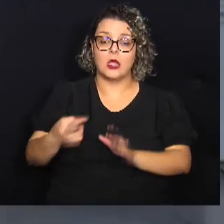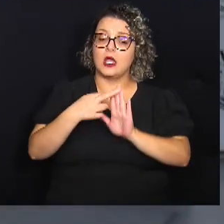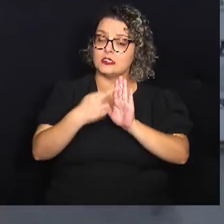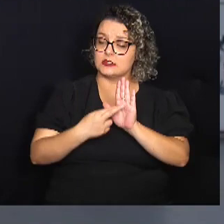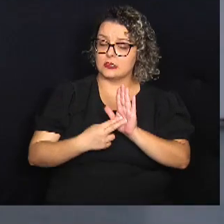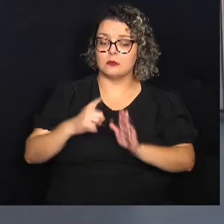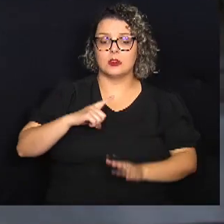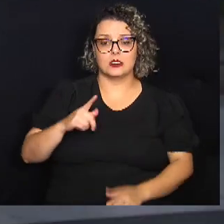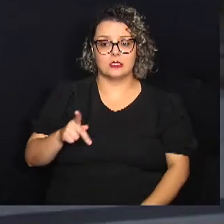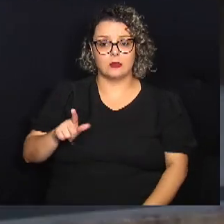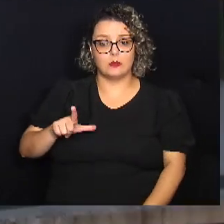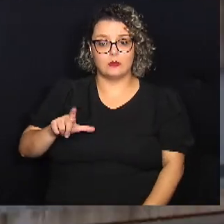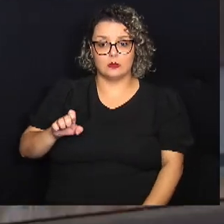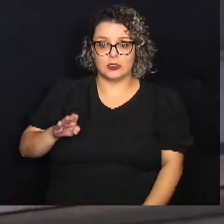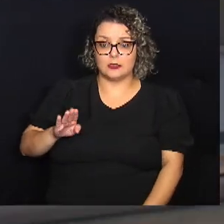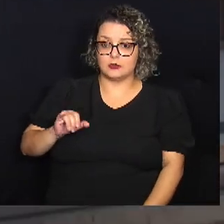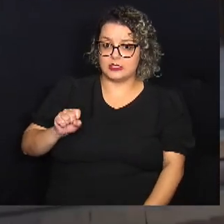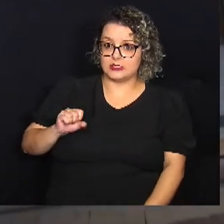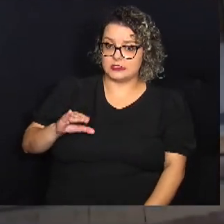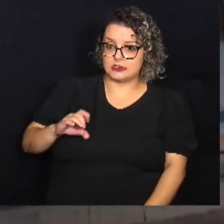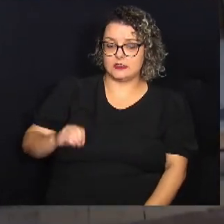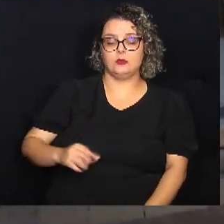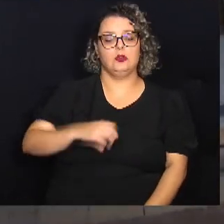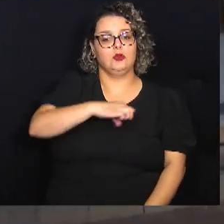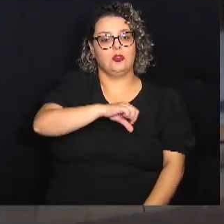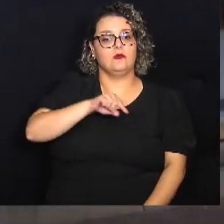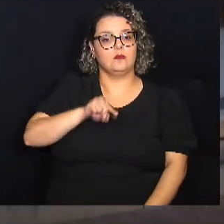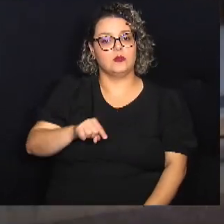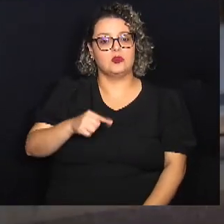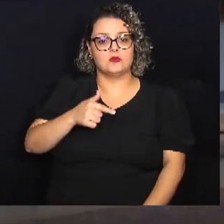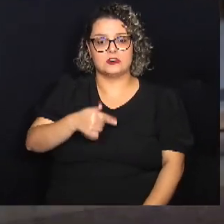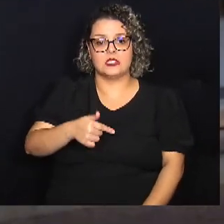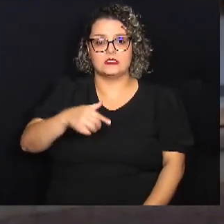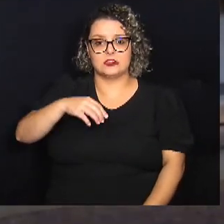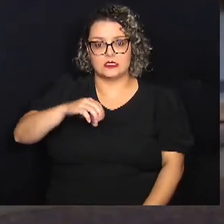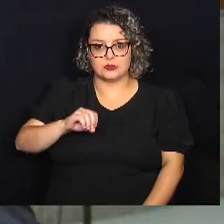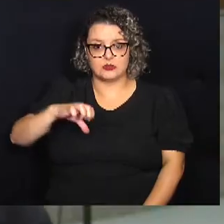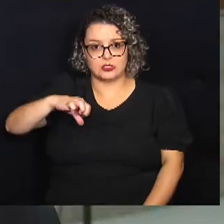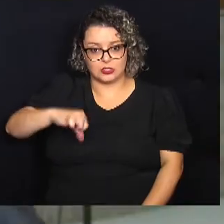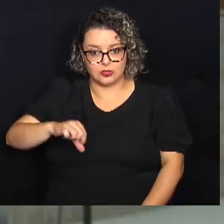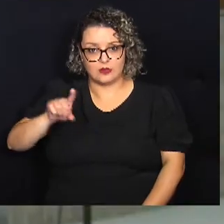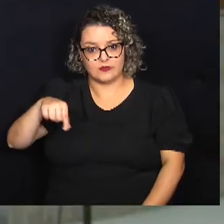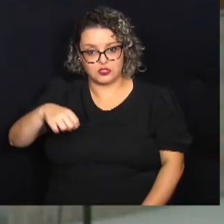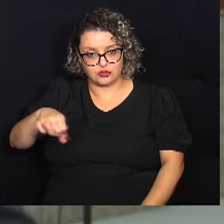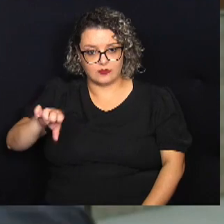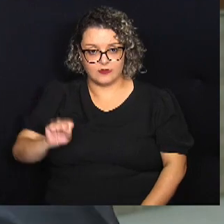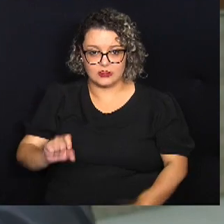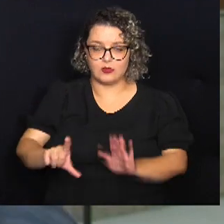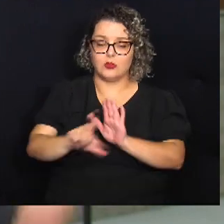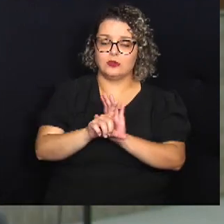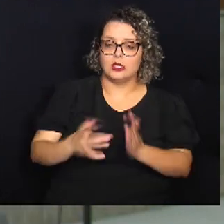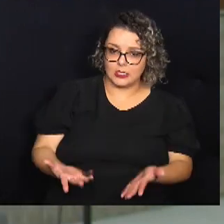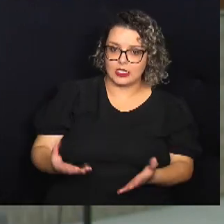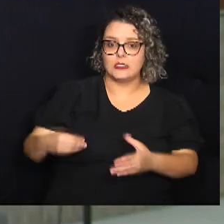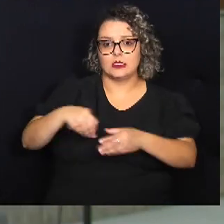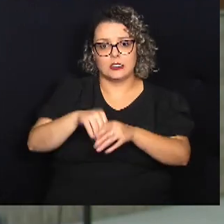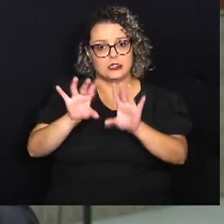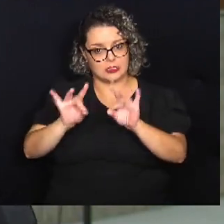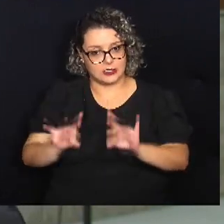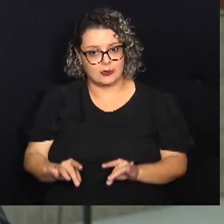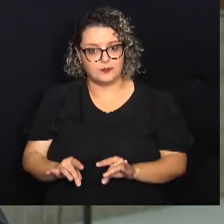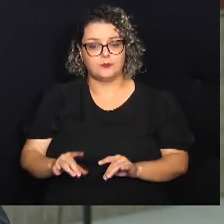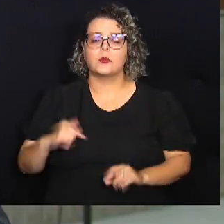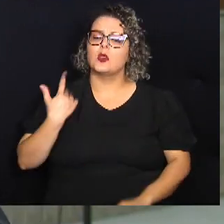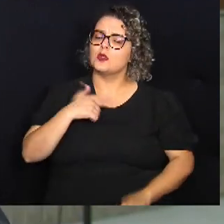haja um plebiscito está na Lei 9.709 de 1998. É uma luta de todos nós, temos que trabalhar